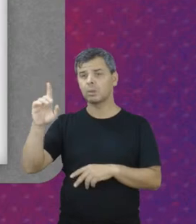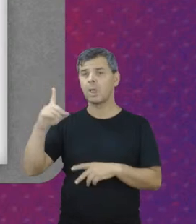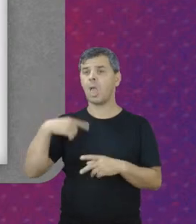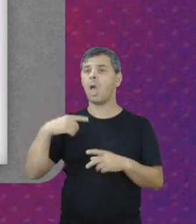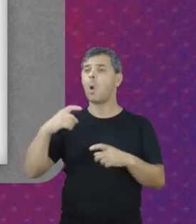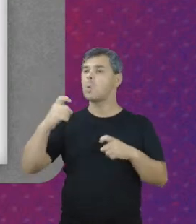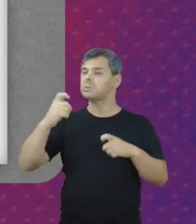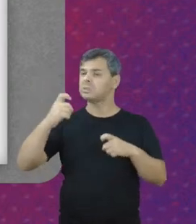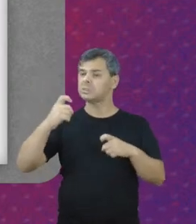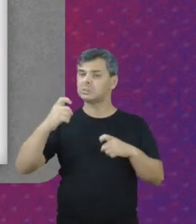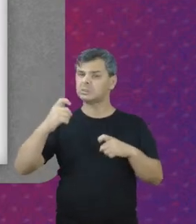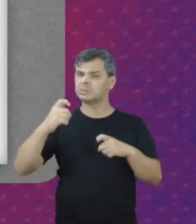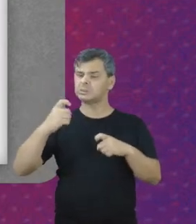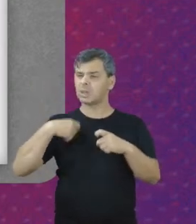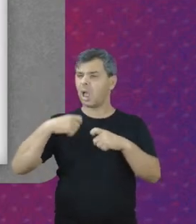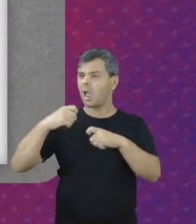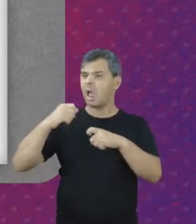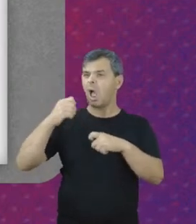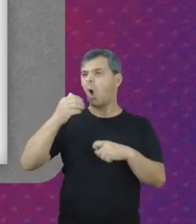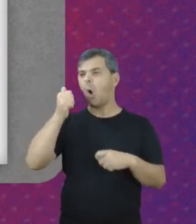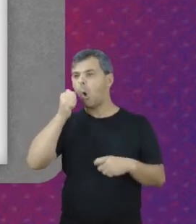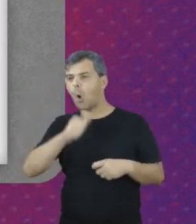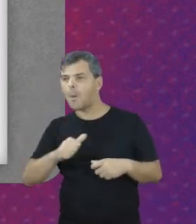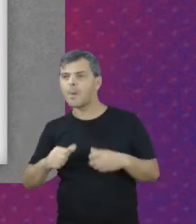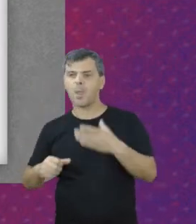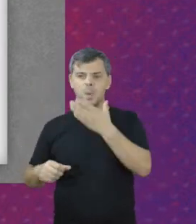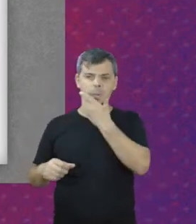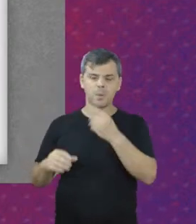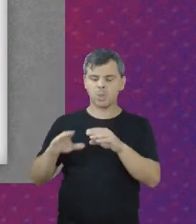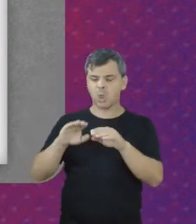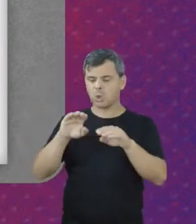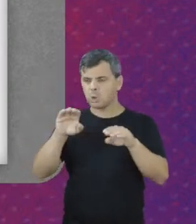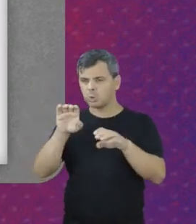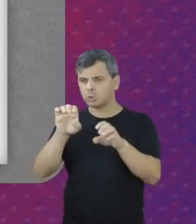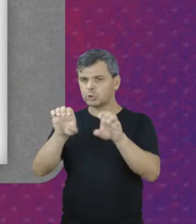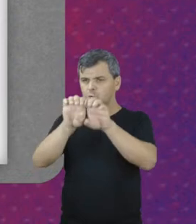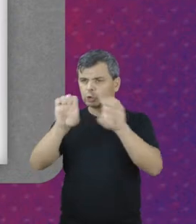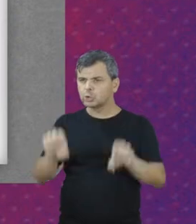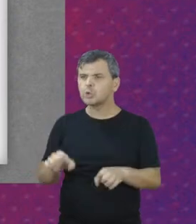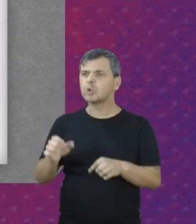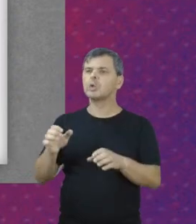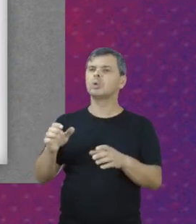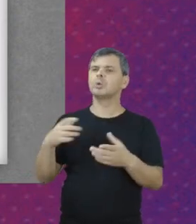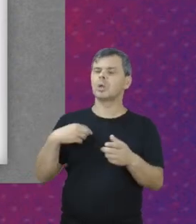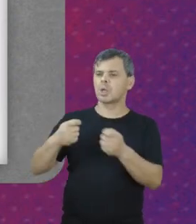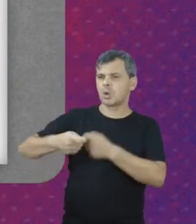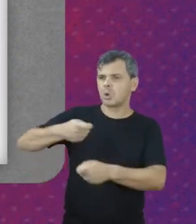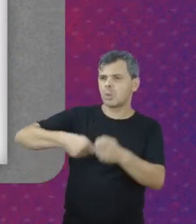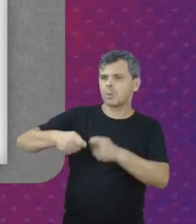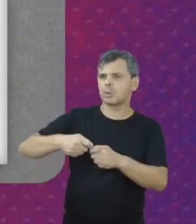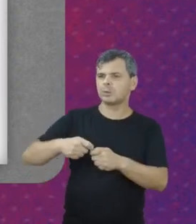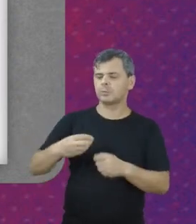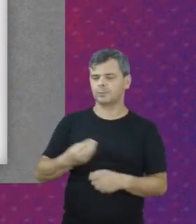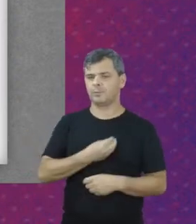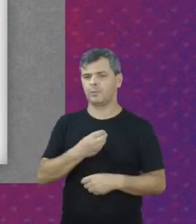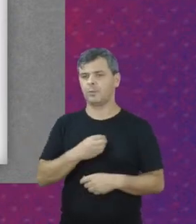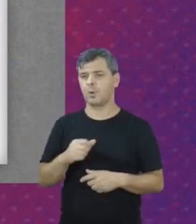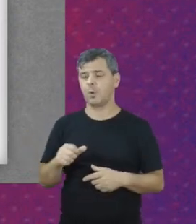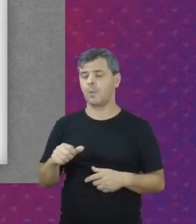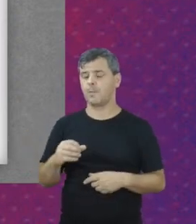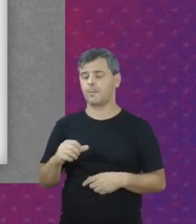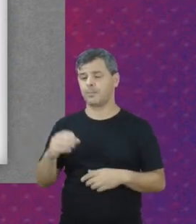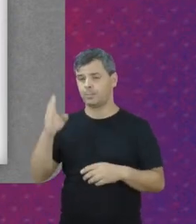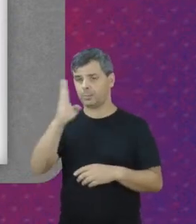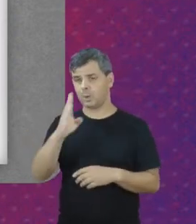sexismo e à estrutura, né, de desigualdade socioeconômica que a gente vive no nosso país. O primeiro,